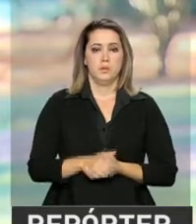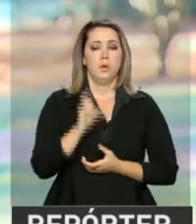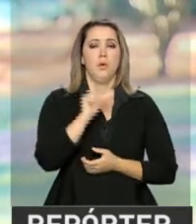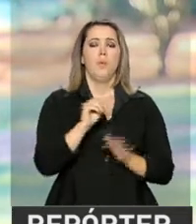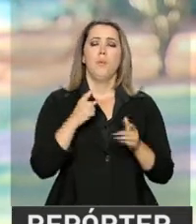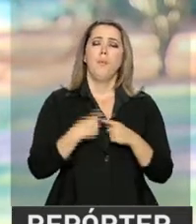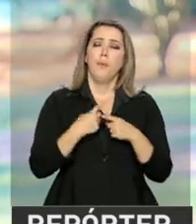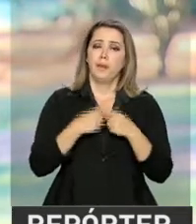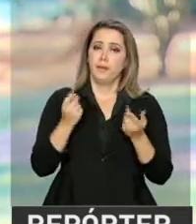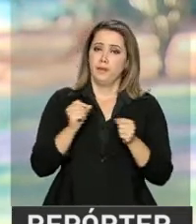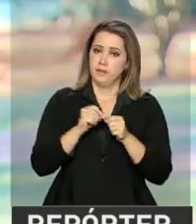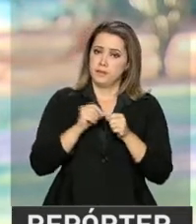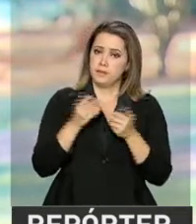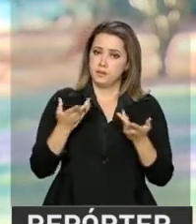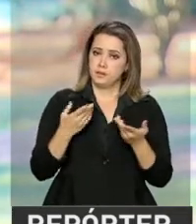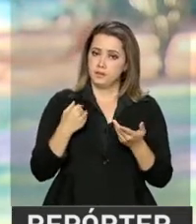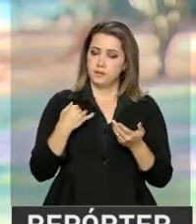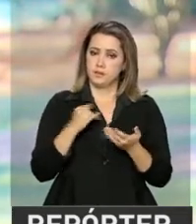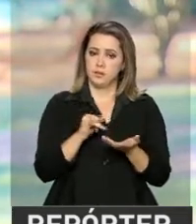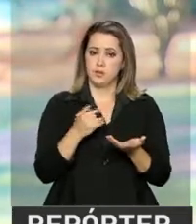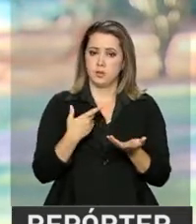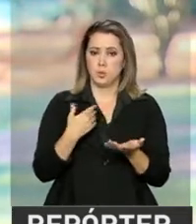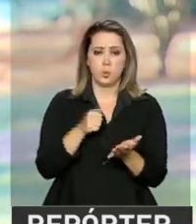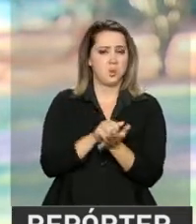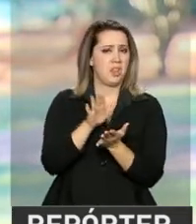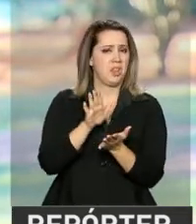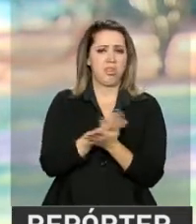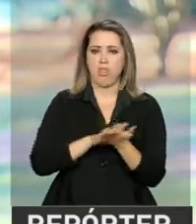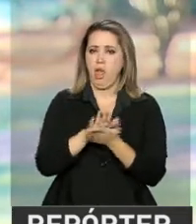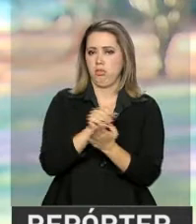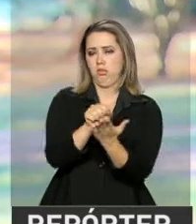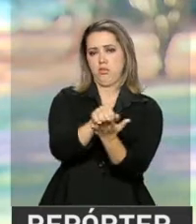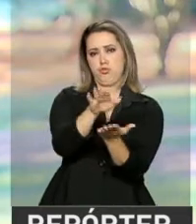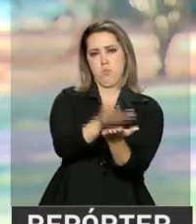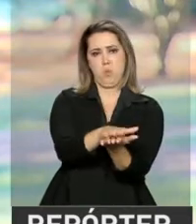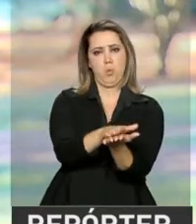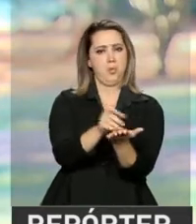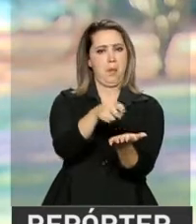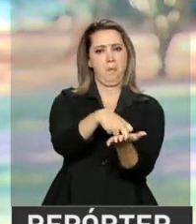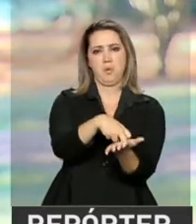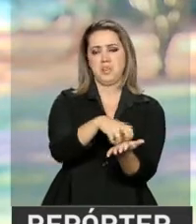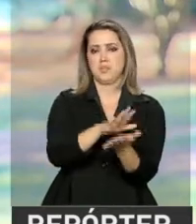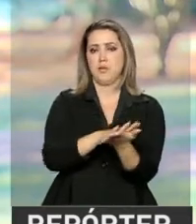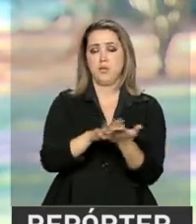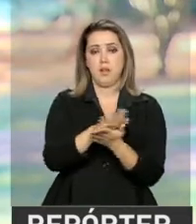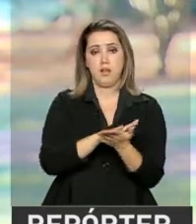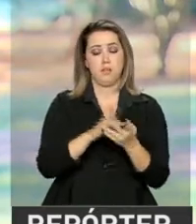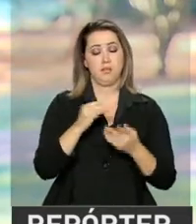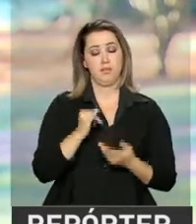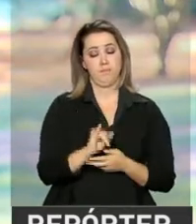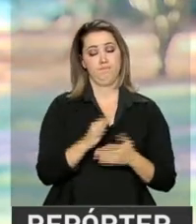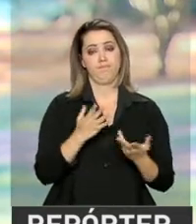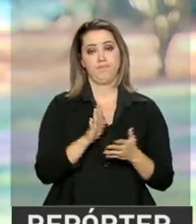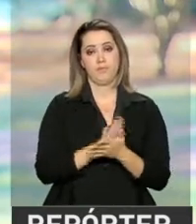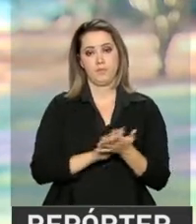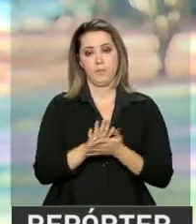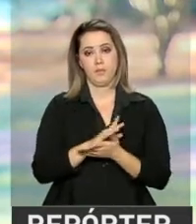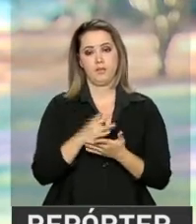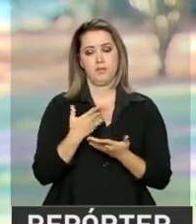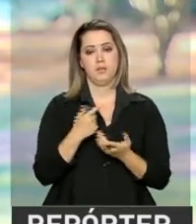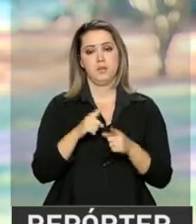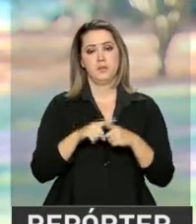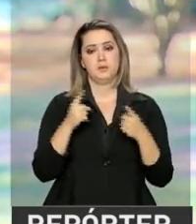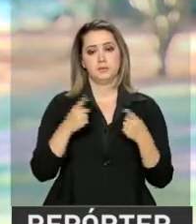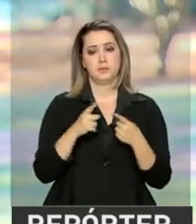tem senão aderir ao cadastro não tem nenhuma multa não tem nenhuma punição efetiva se ele não assume o